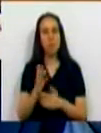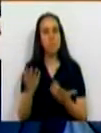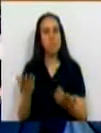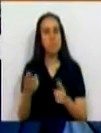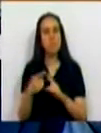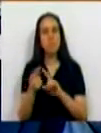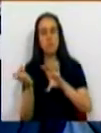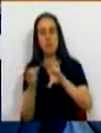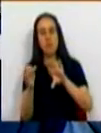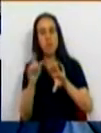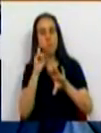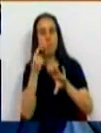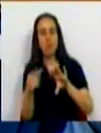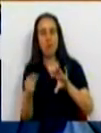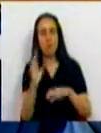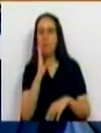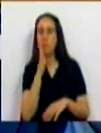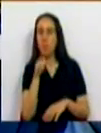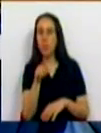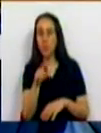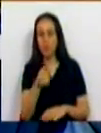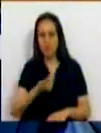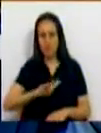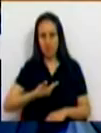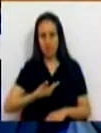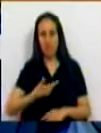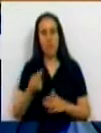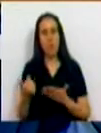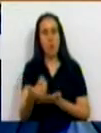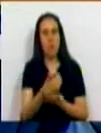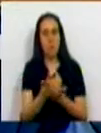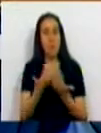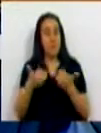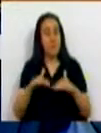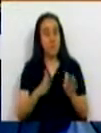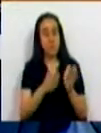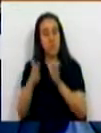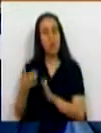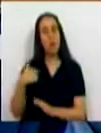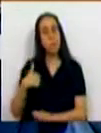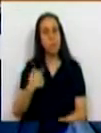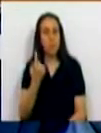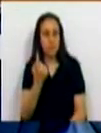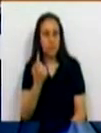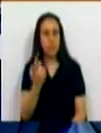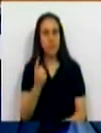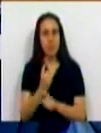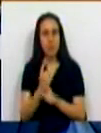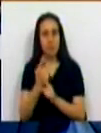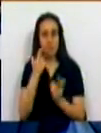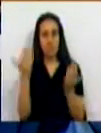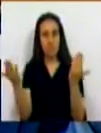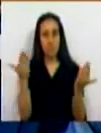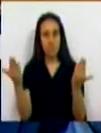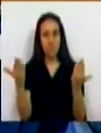constituição de previsões em função da dívida adquirida. Mas há uma coisa que eu sei, é que a